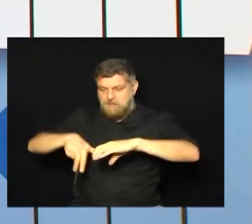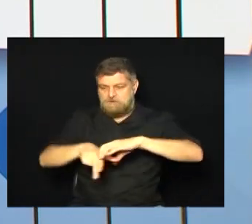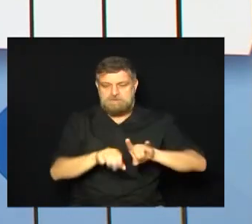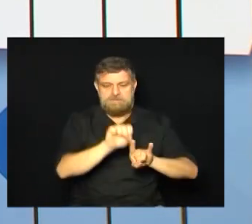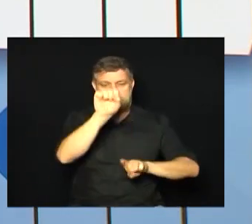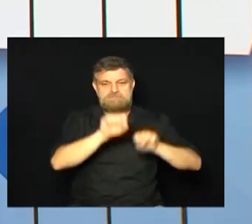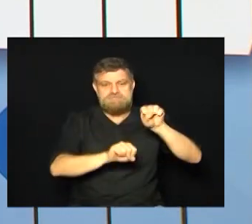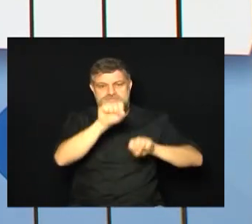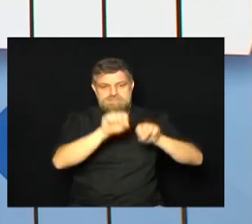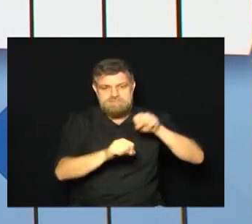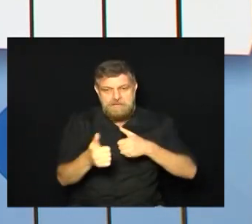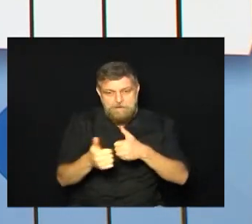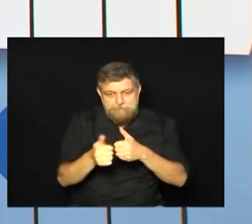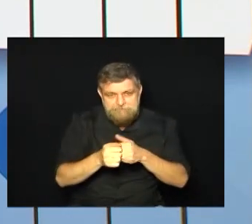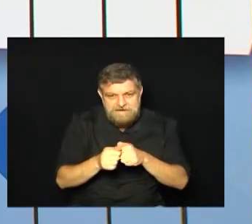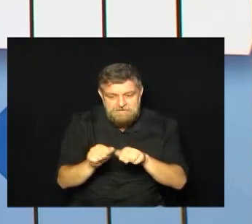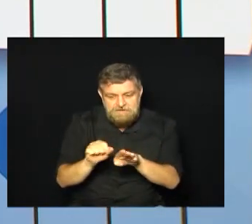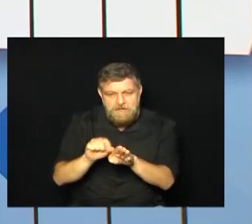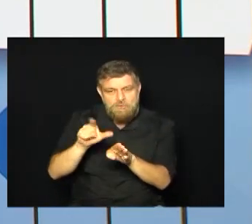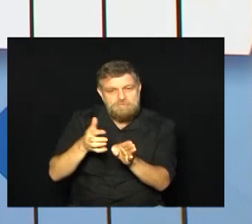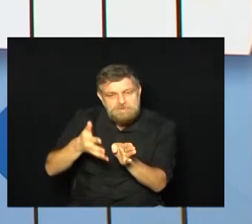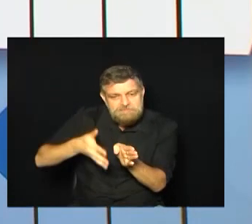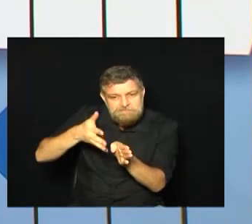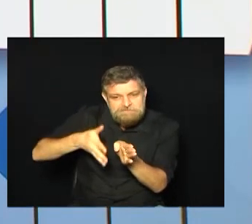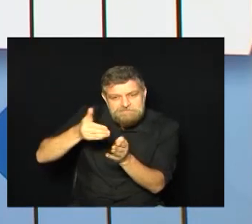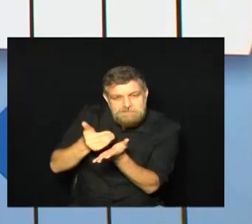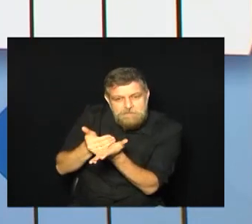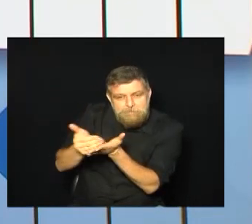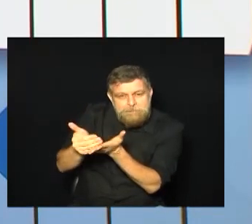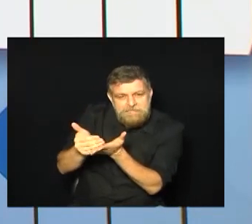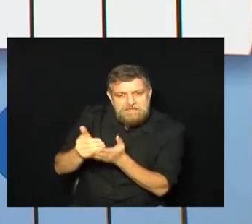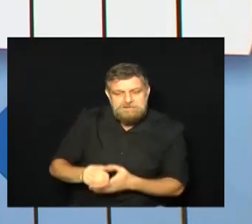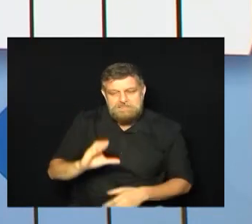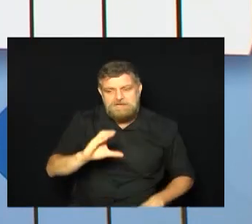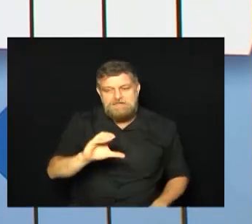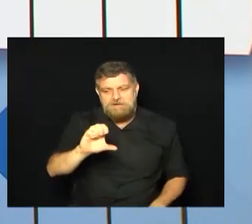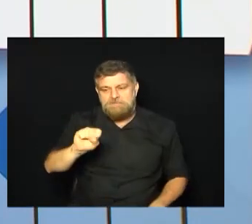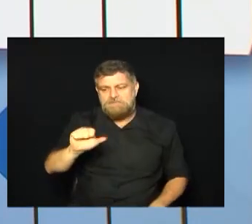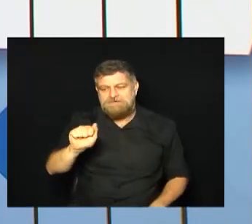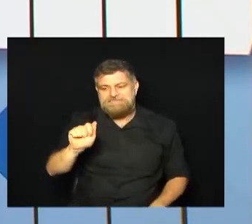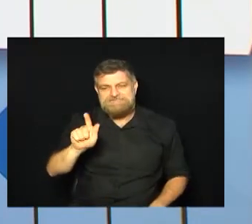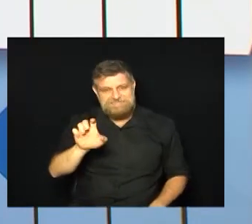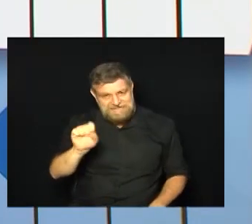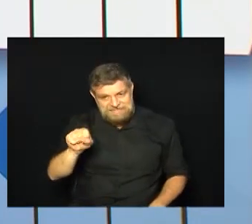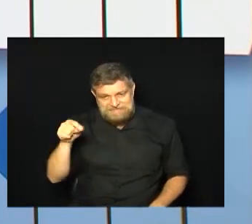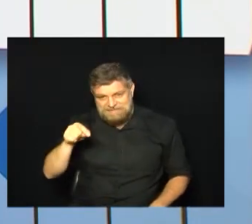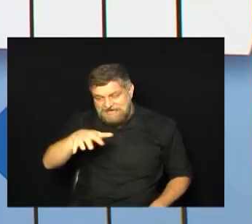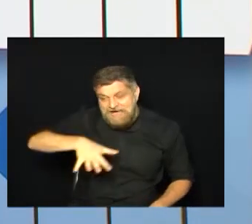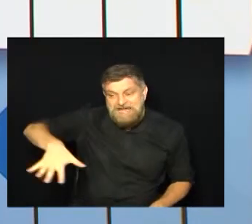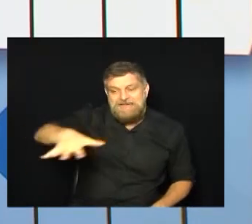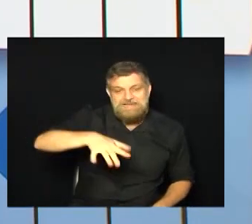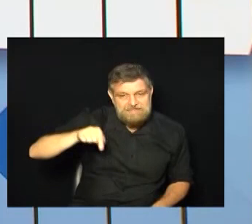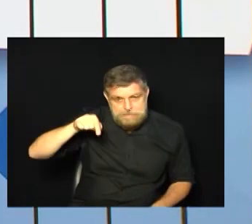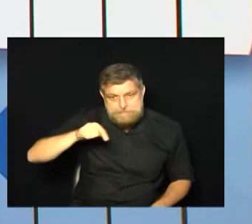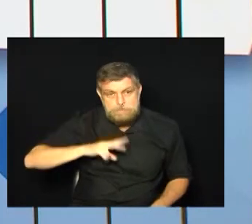Industrial, ali perto da Estação Cultura, lá em cima, no comecinho da Campos Sales, perto da Andrade Neves, ali naquela região,